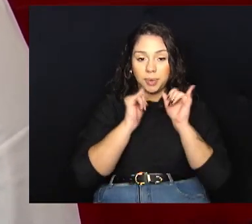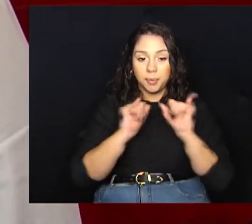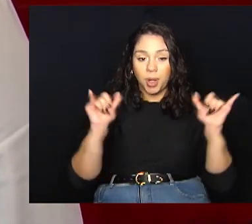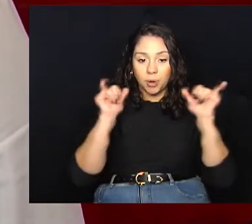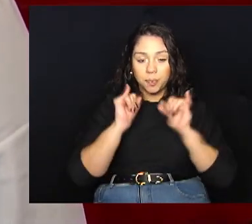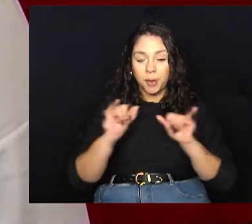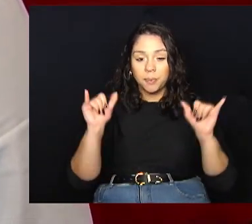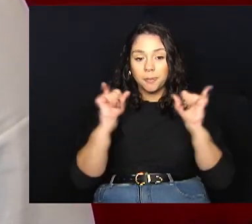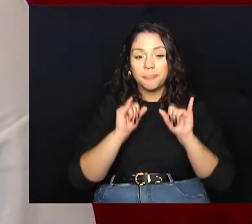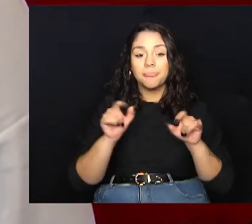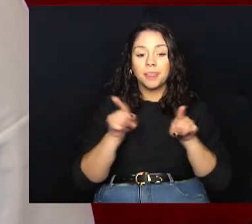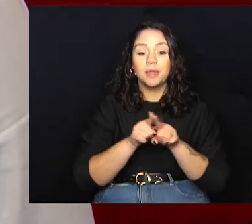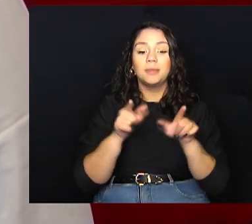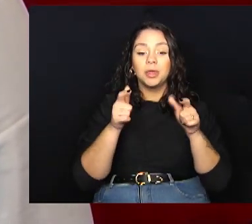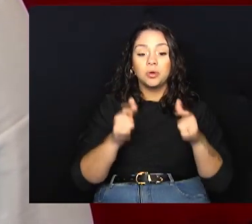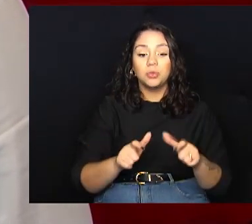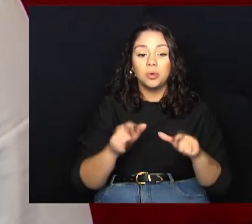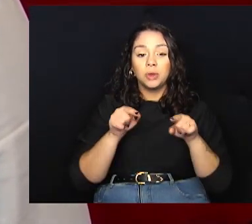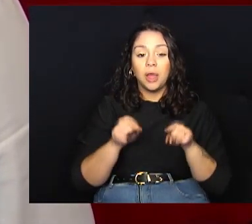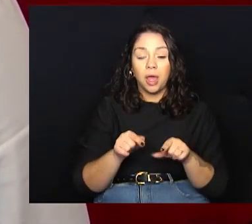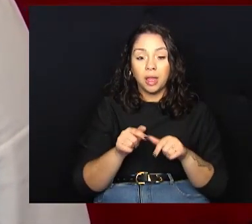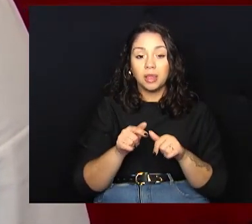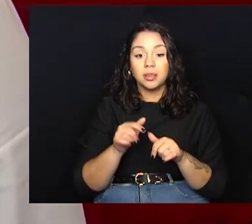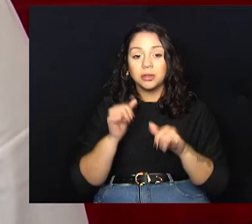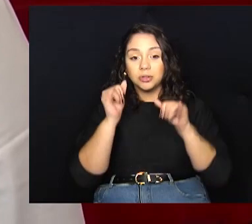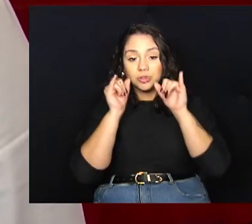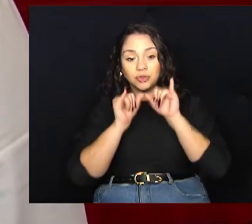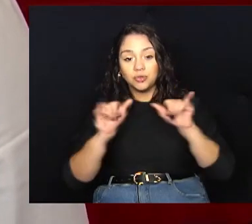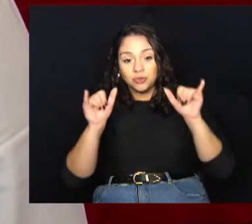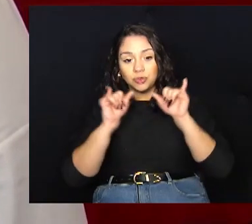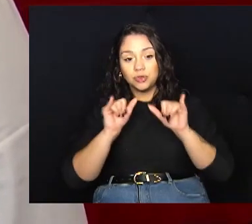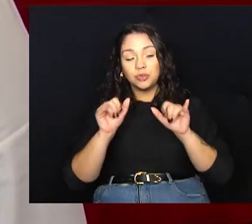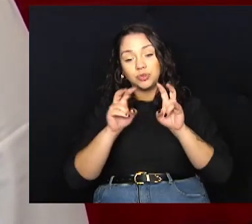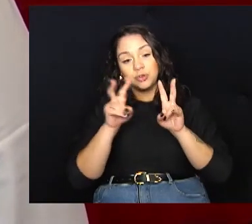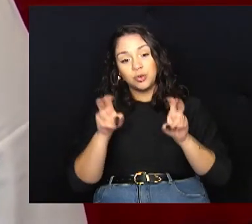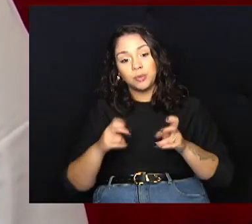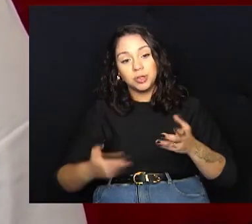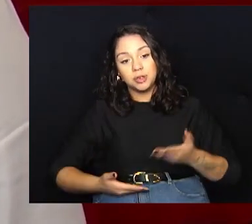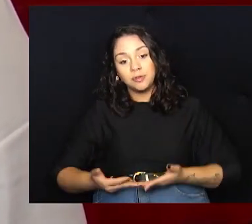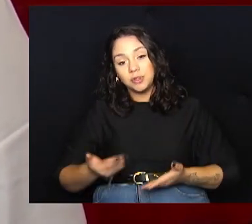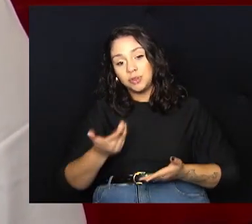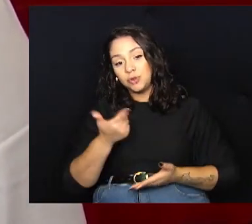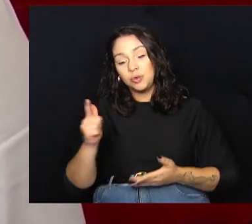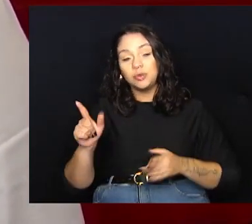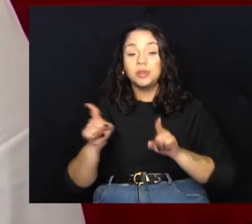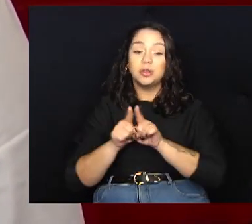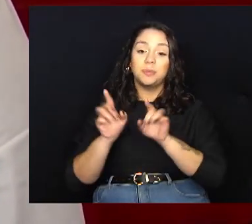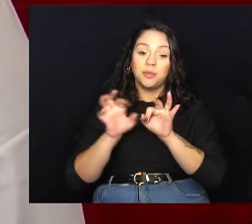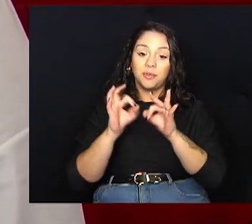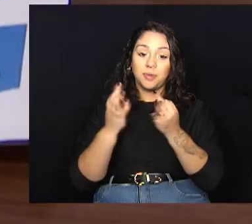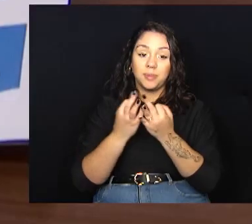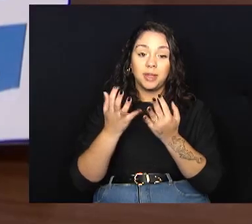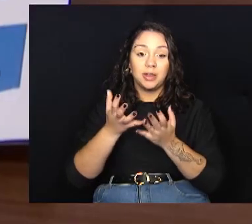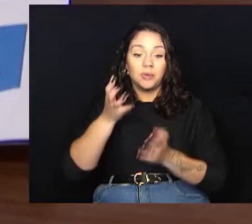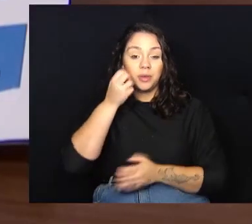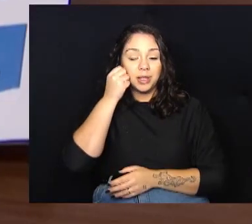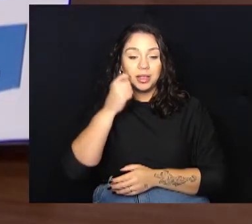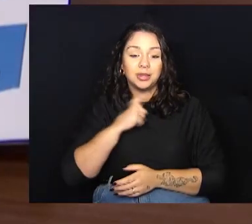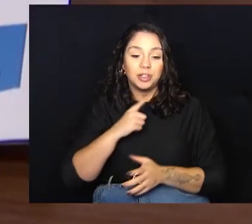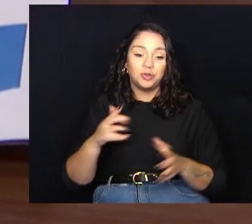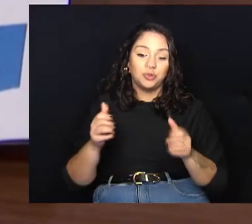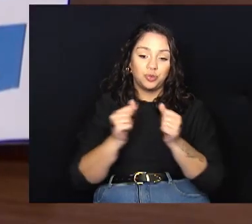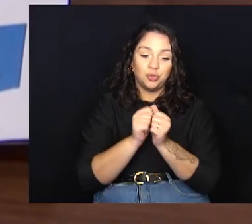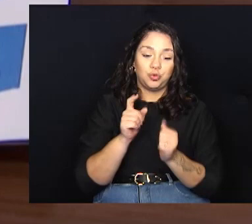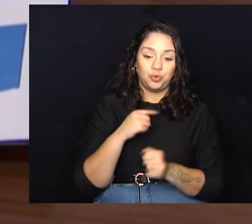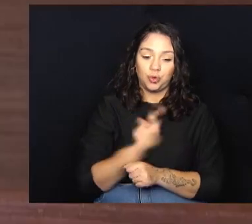né um local de anúncio para nossa serviço e novas famílias acolhedoras poderem estar conosco as